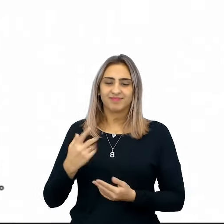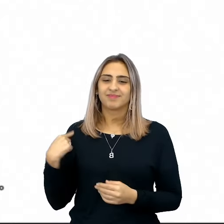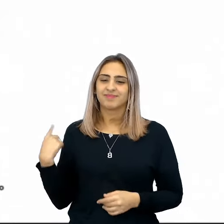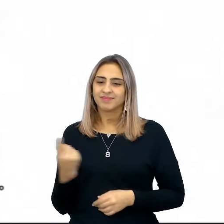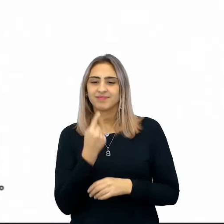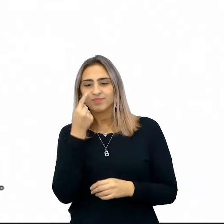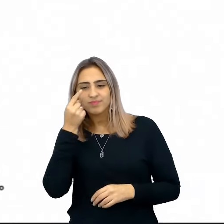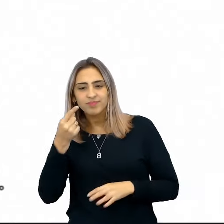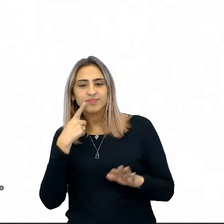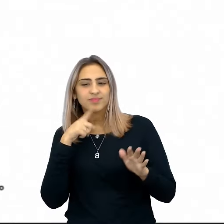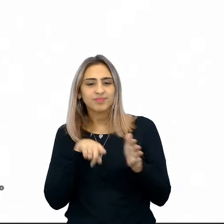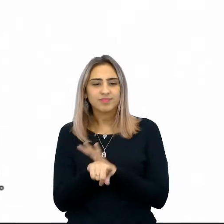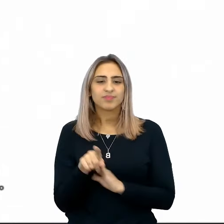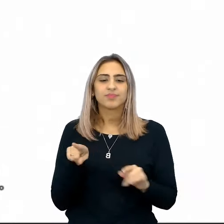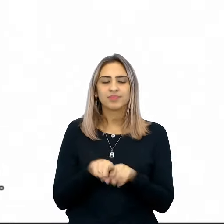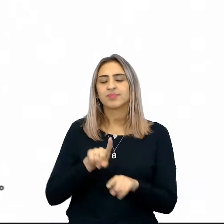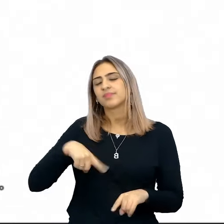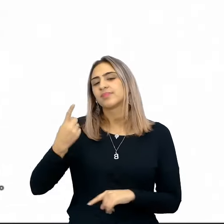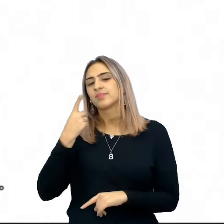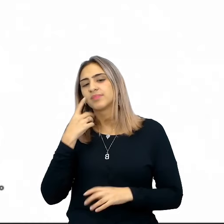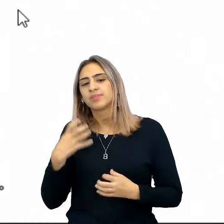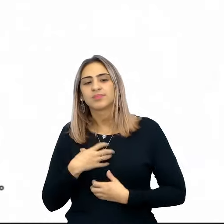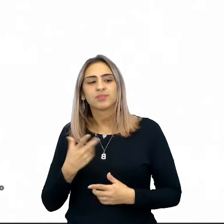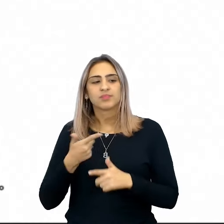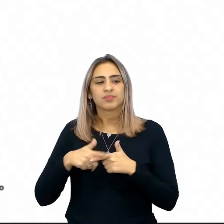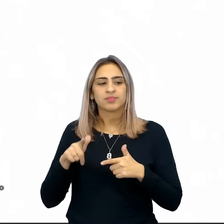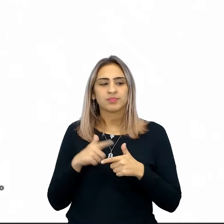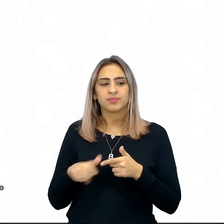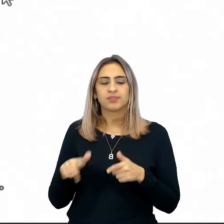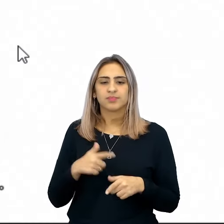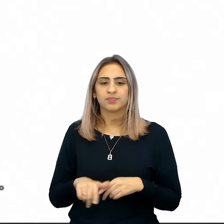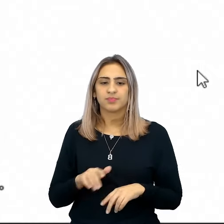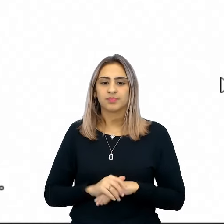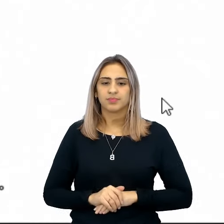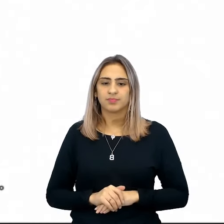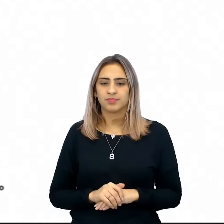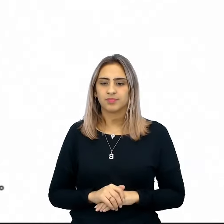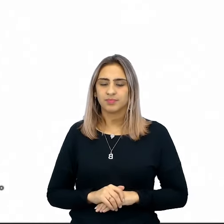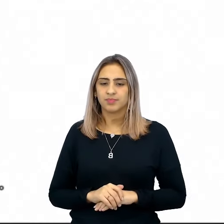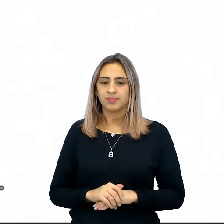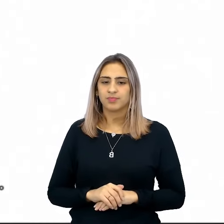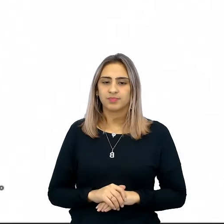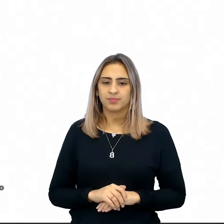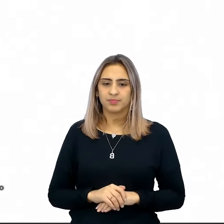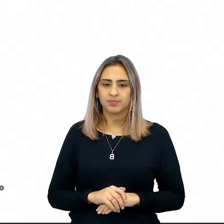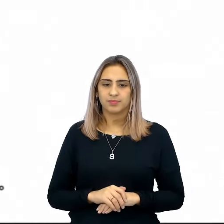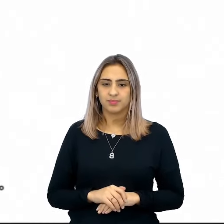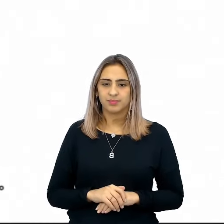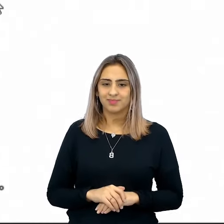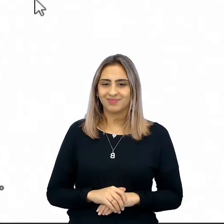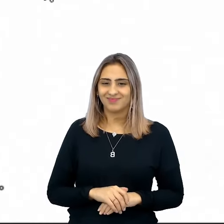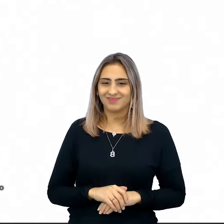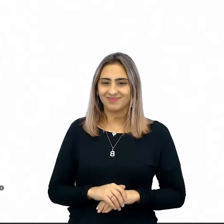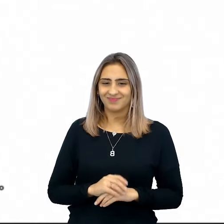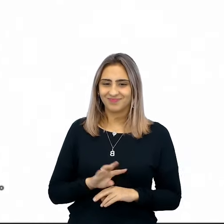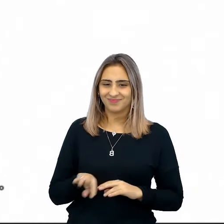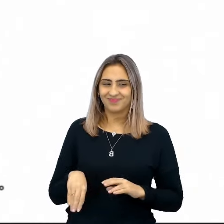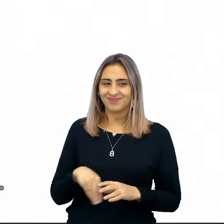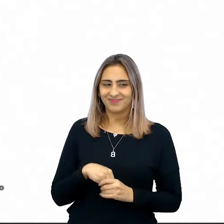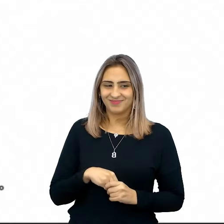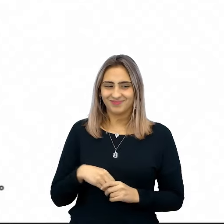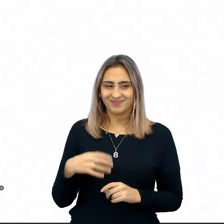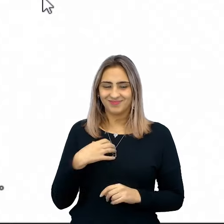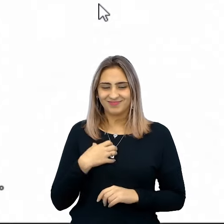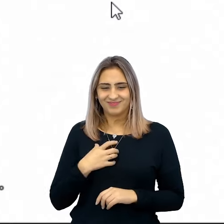tem que olhar para a pergunta e tem que olhar para a situação, problema como um todo. Tá, então, aqui nessa situação,